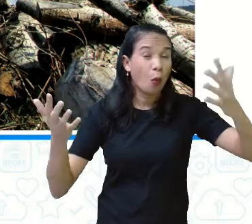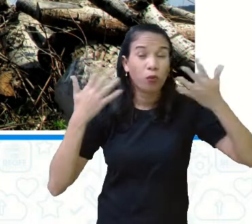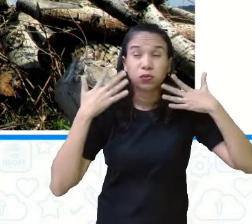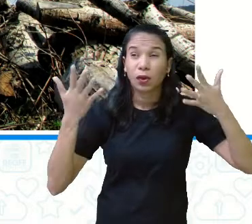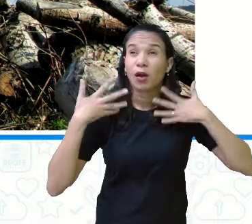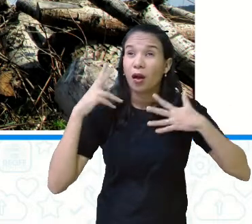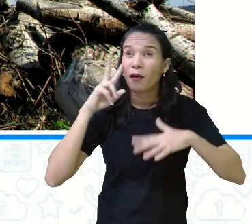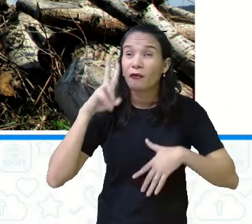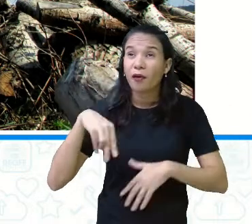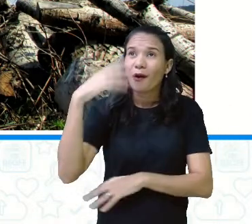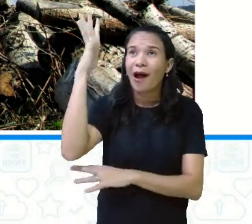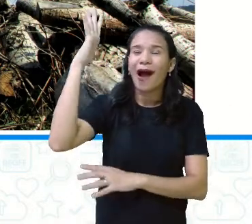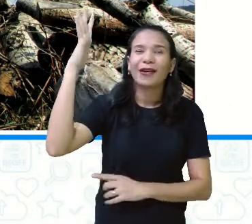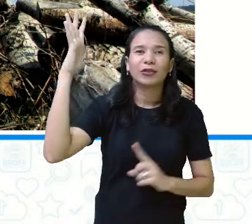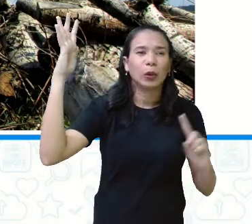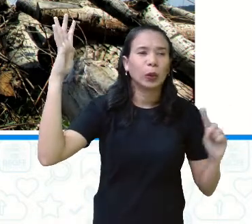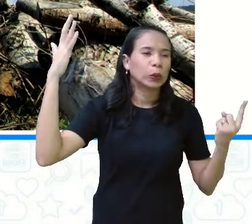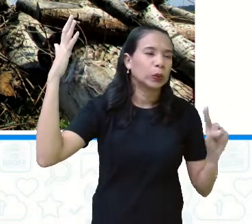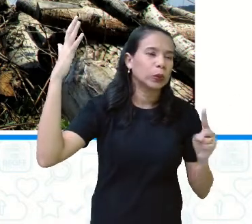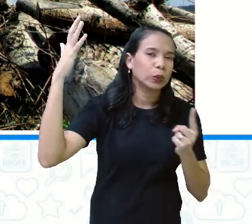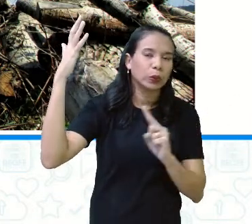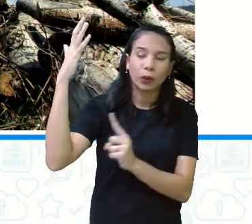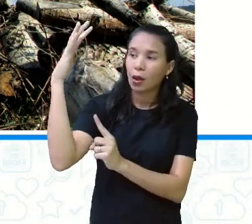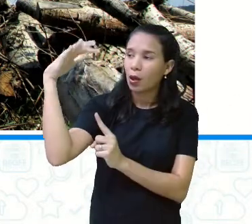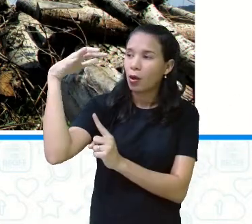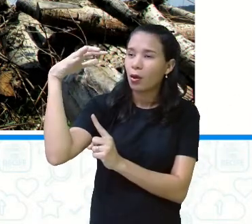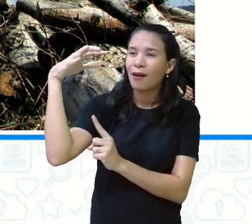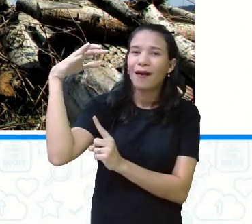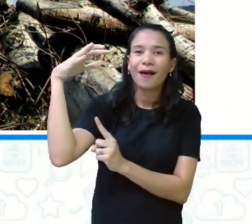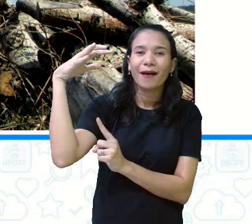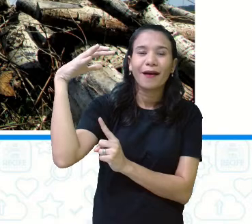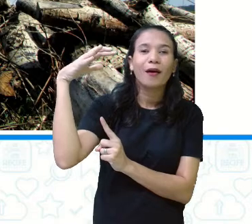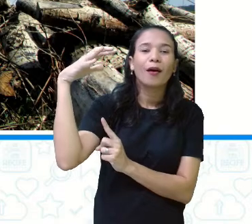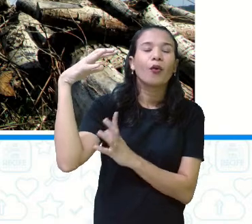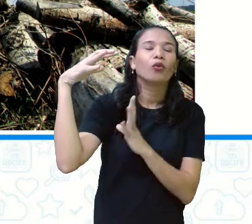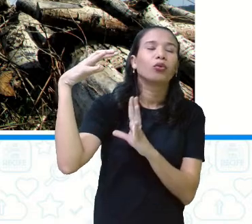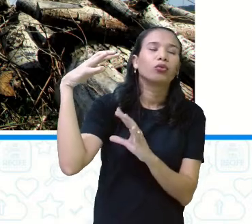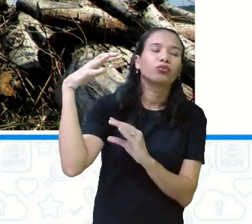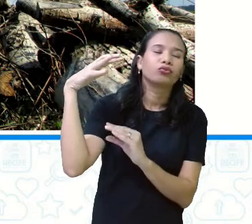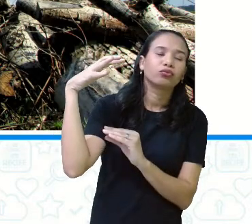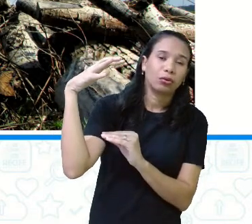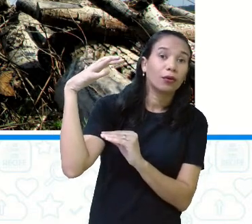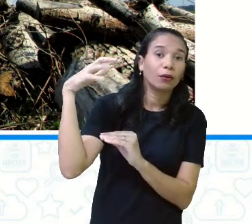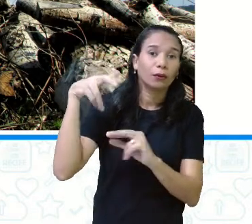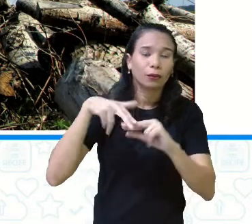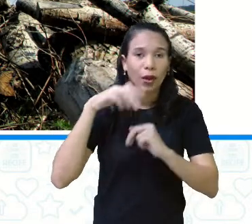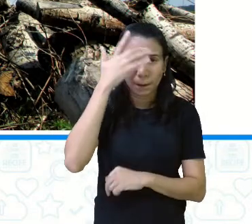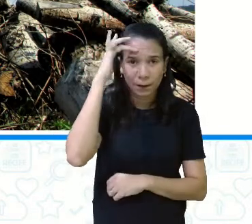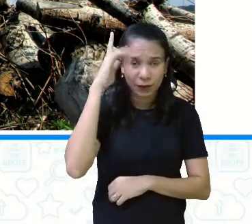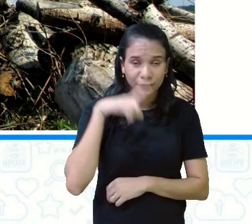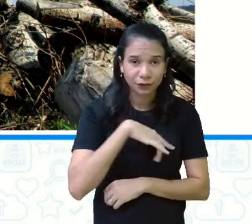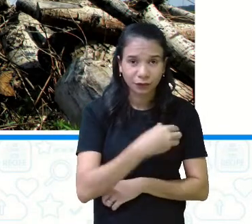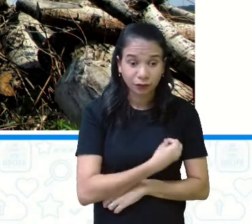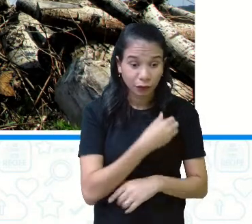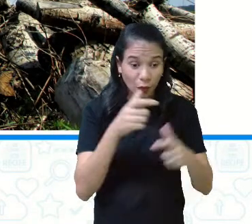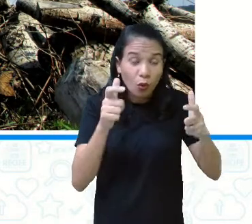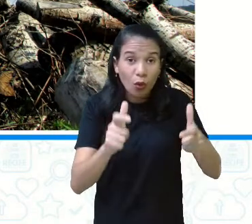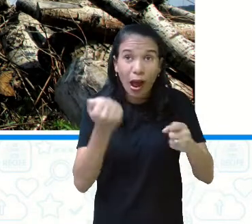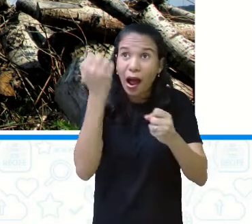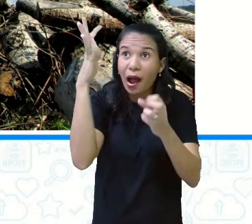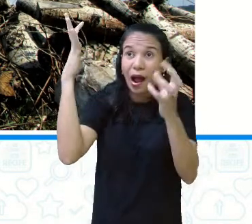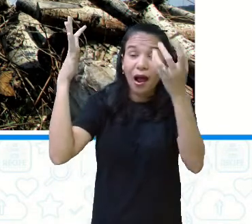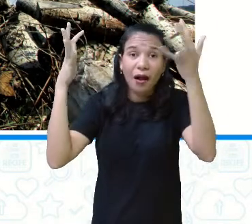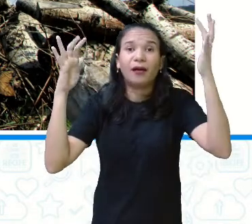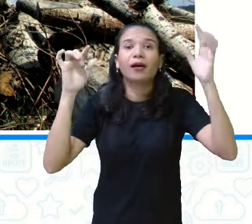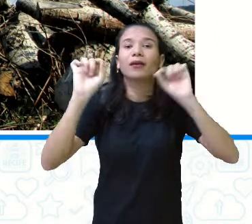uma árvore, o que é que você faz? Quer ir logo ficar embaixo para sentir a sua sombra. Se você mora num lugar que tem muitas árvores,